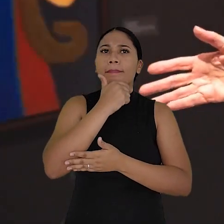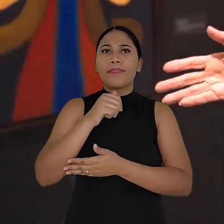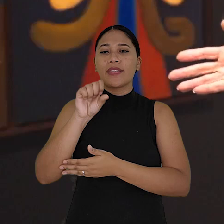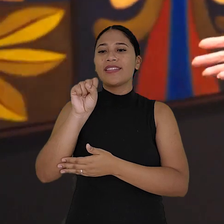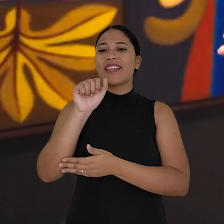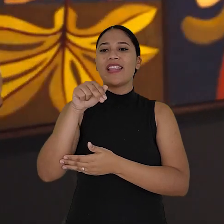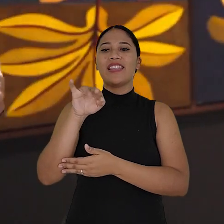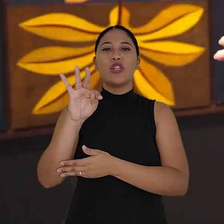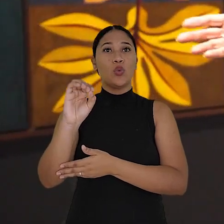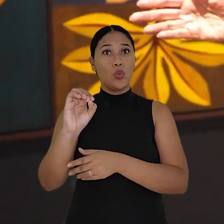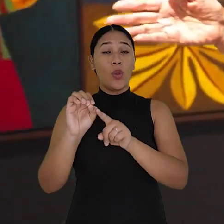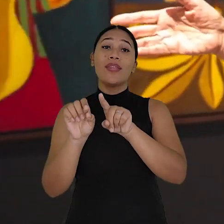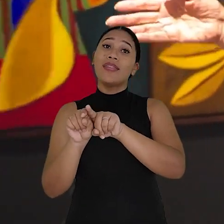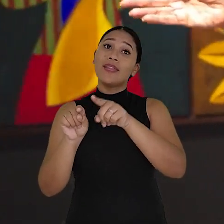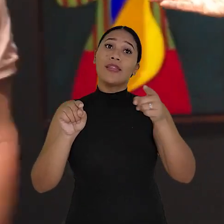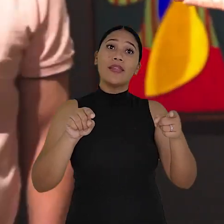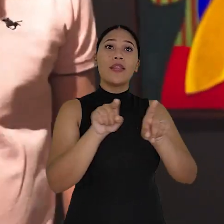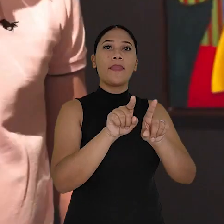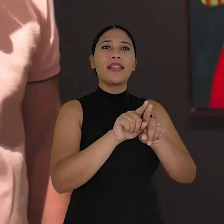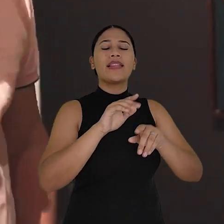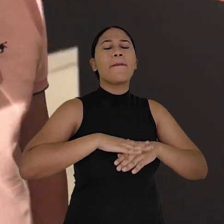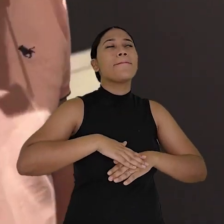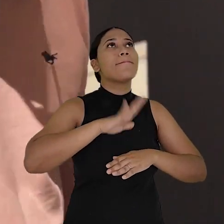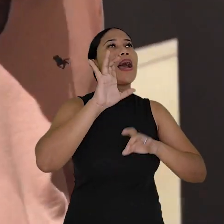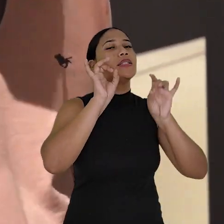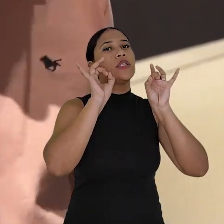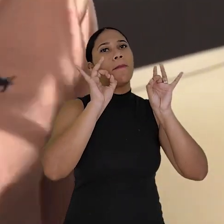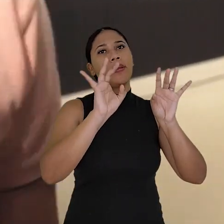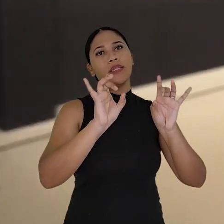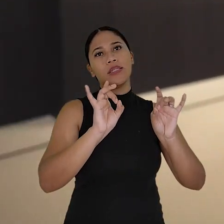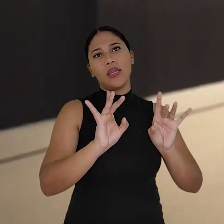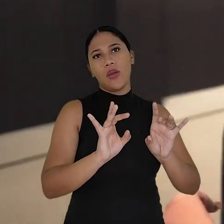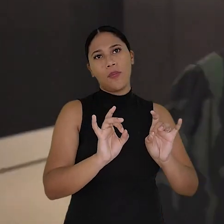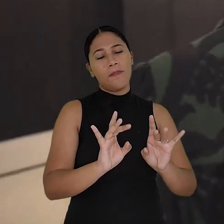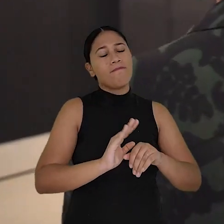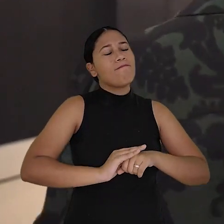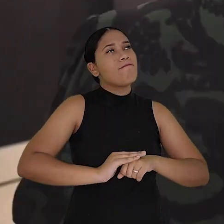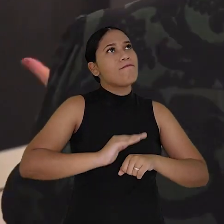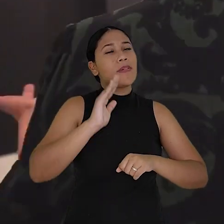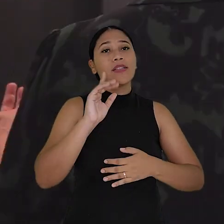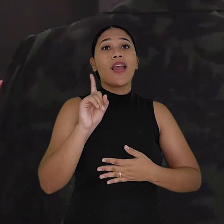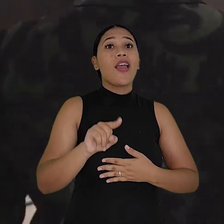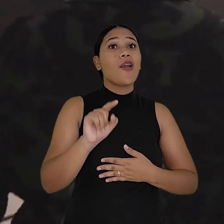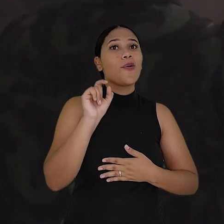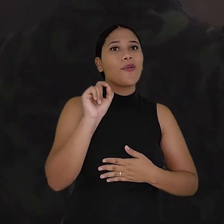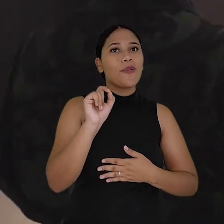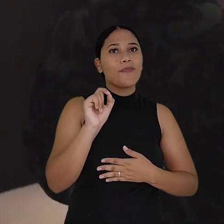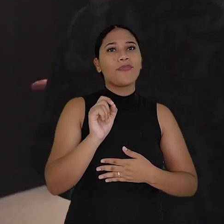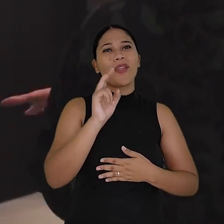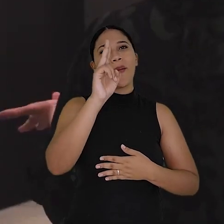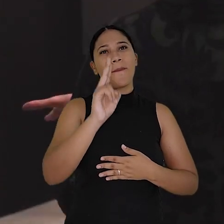do Samico. E aqui a gente tem a coisa mais especial de todas, que é